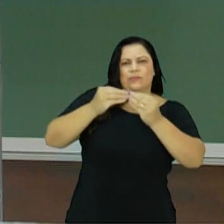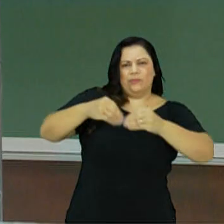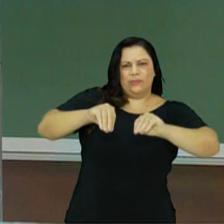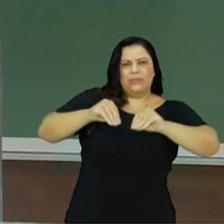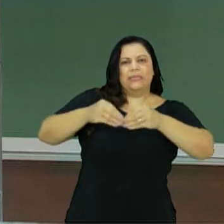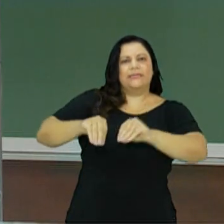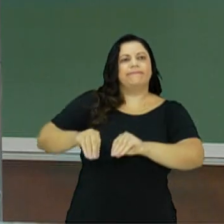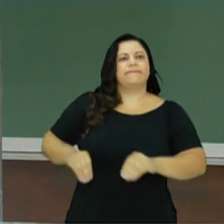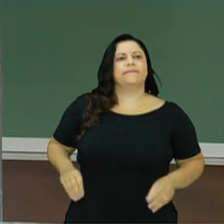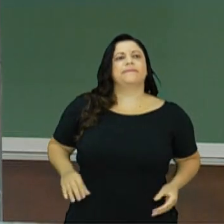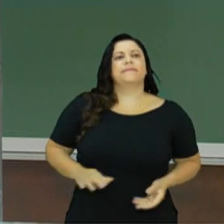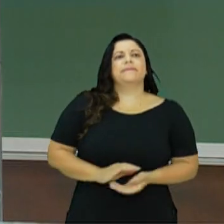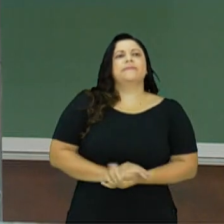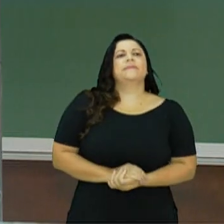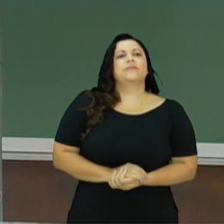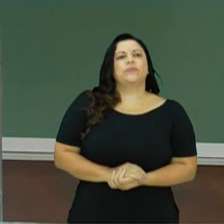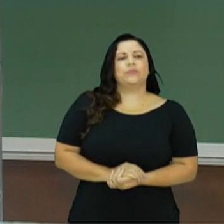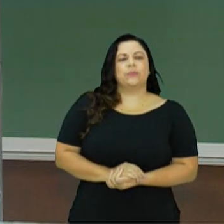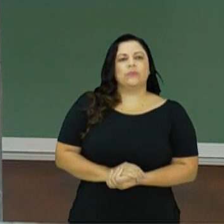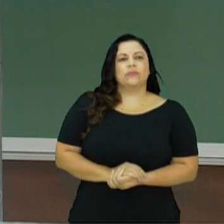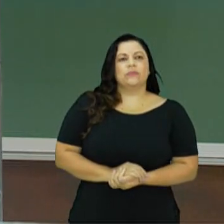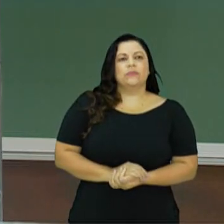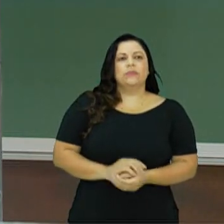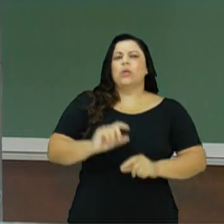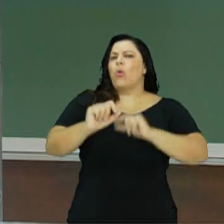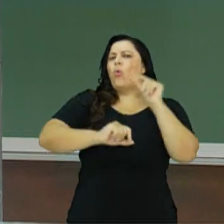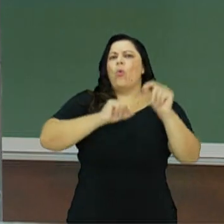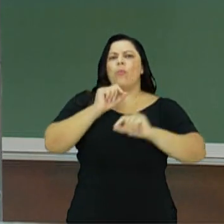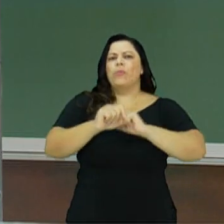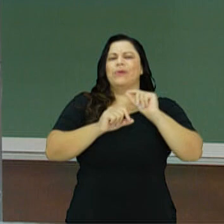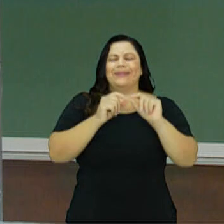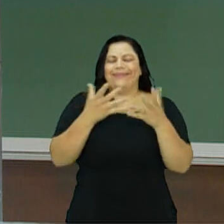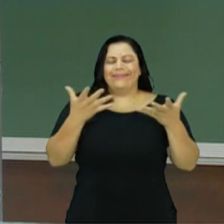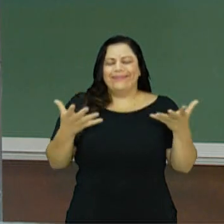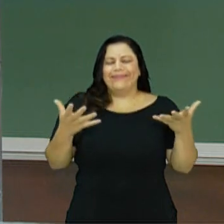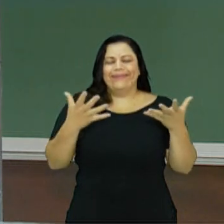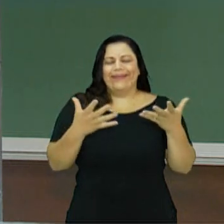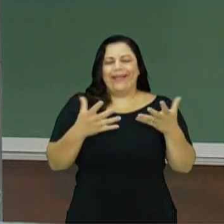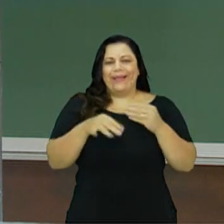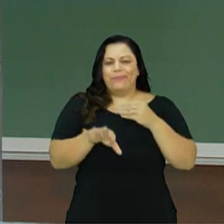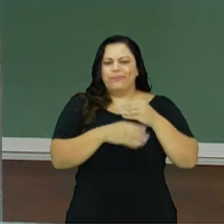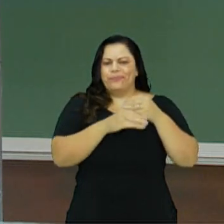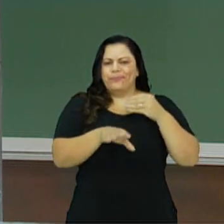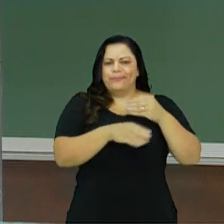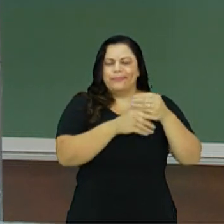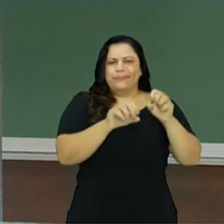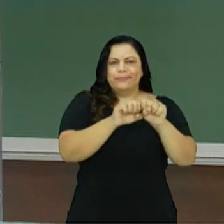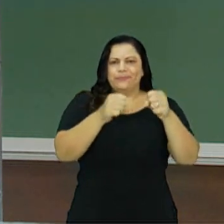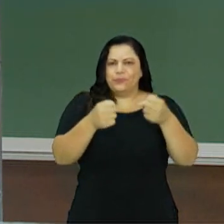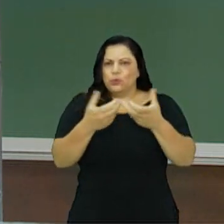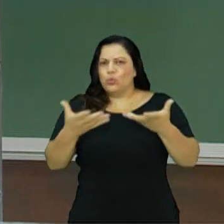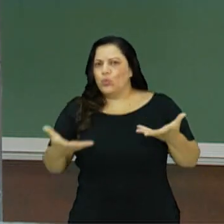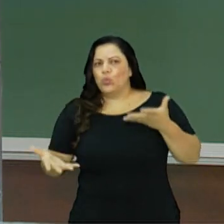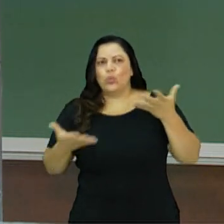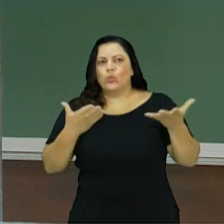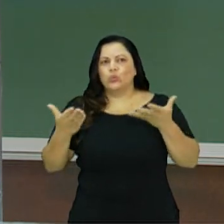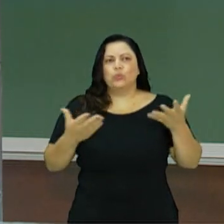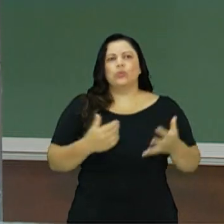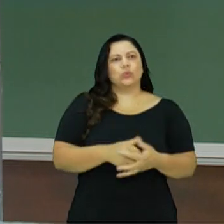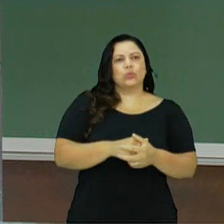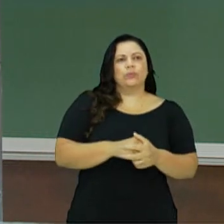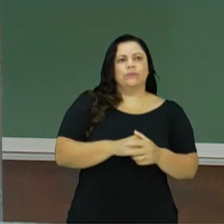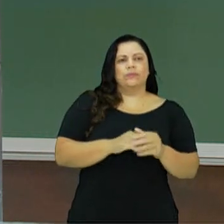ali. Como funciona a reconstituição óssea, né? Ao mesmo tempo, né, que acontece lá a produção